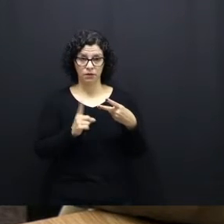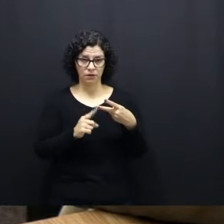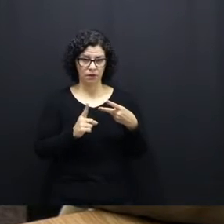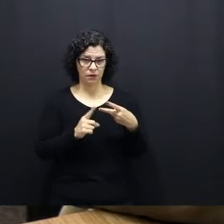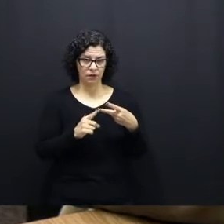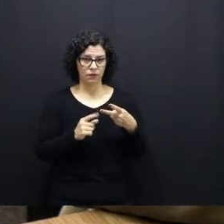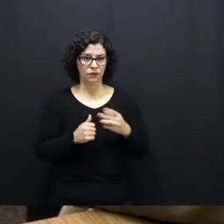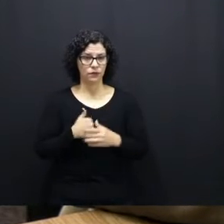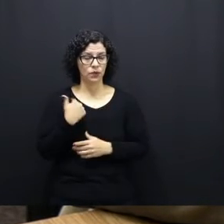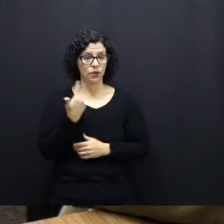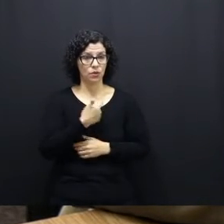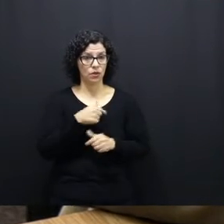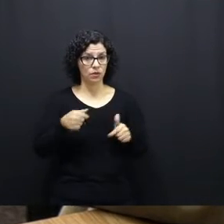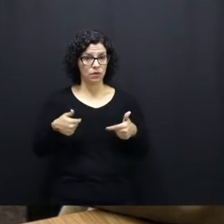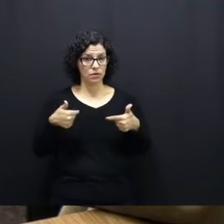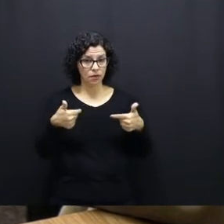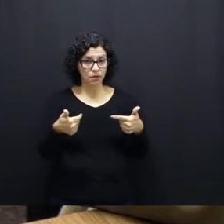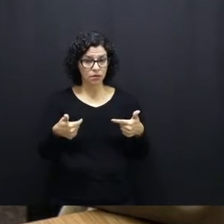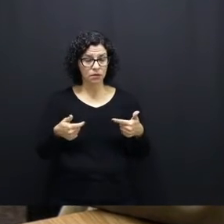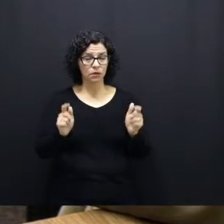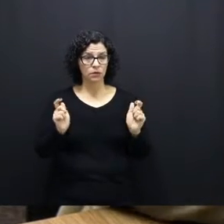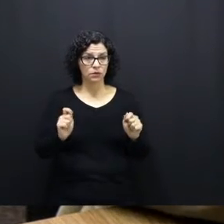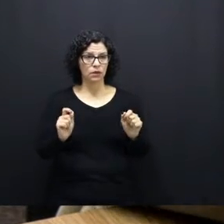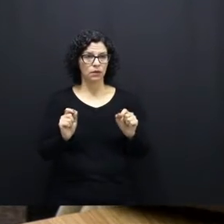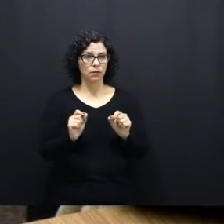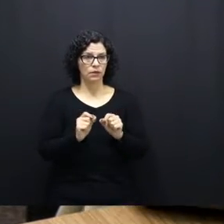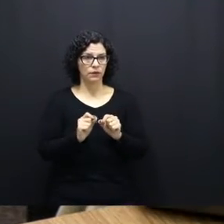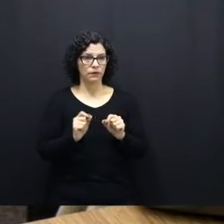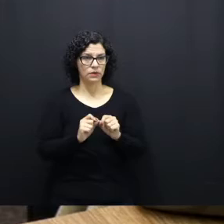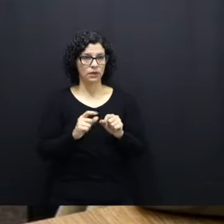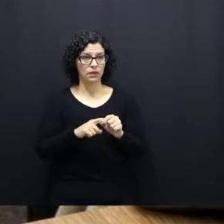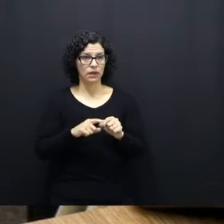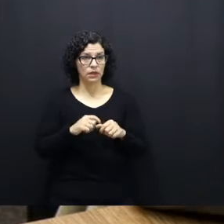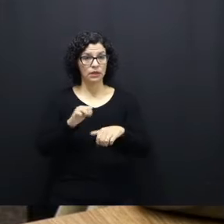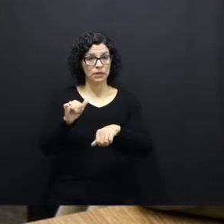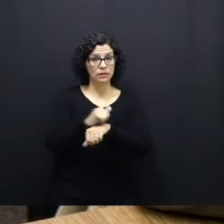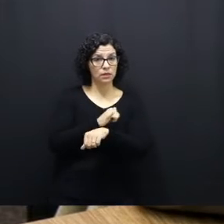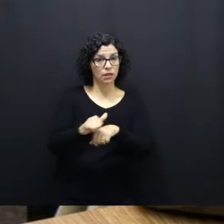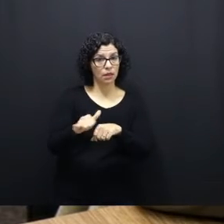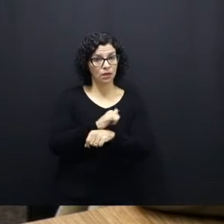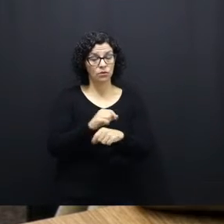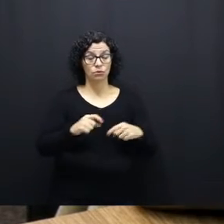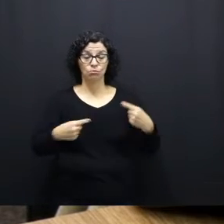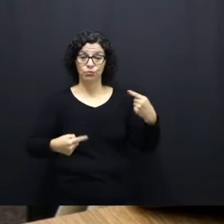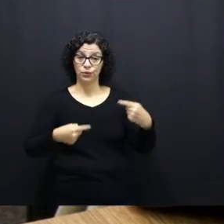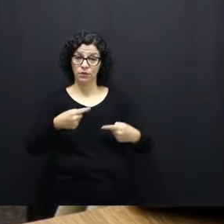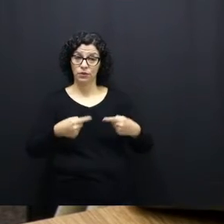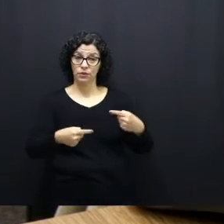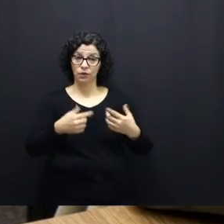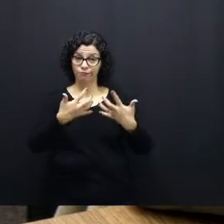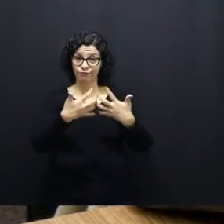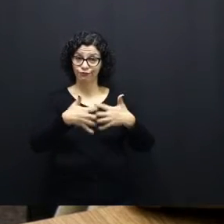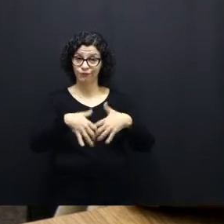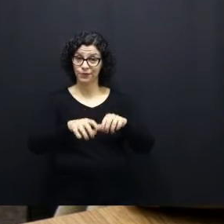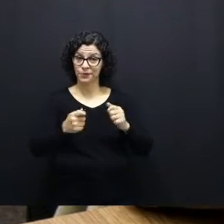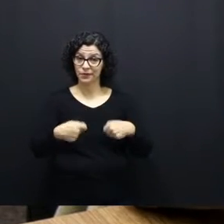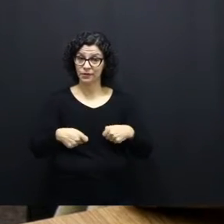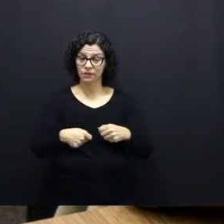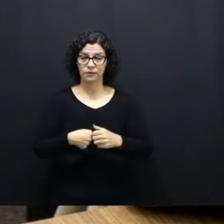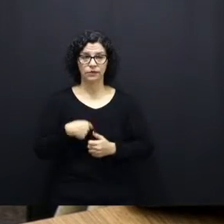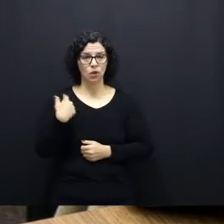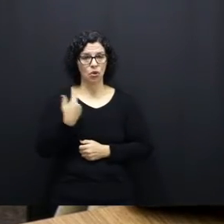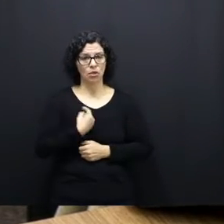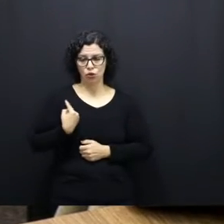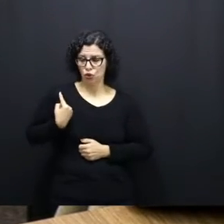é que a nossa atuação ela é feita em cima de articulação política e ela não